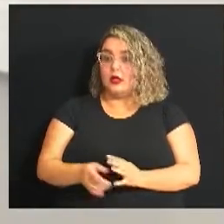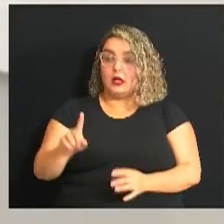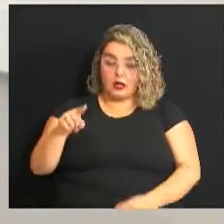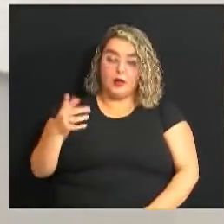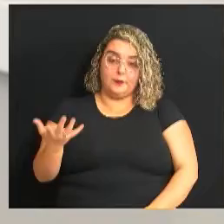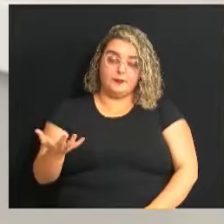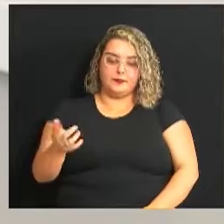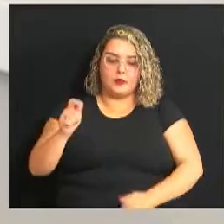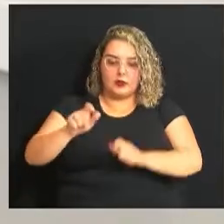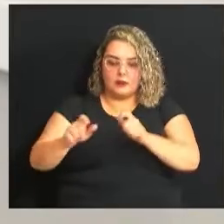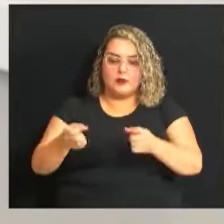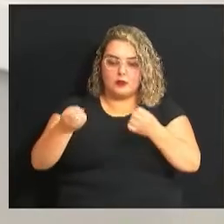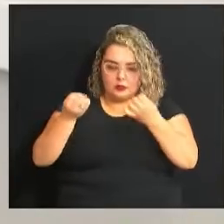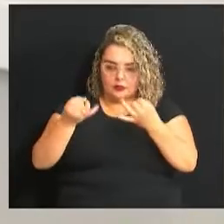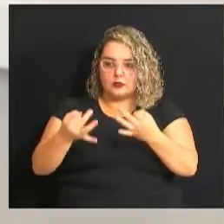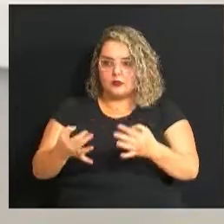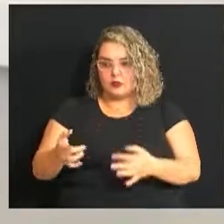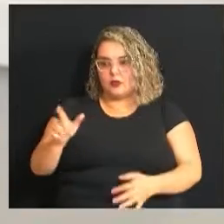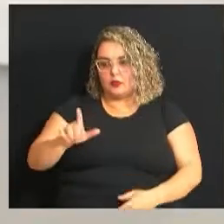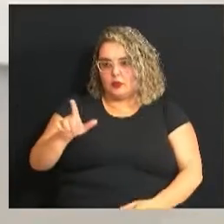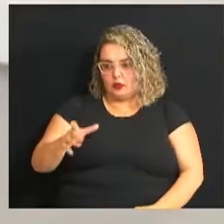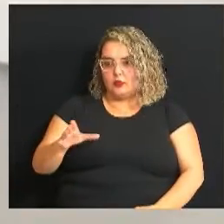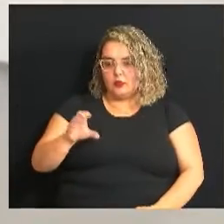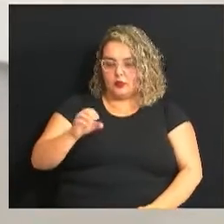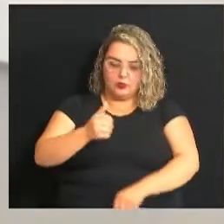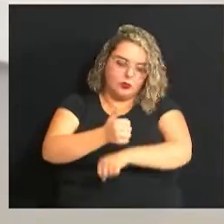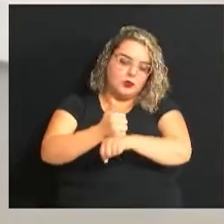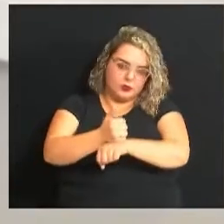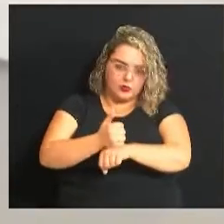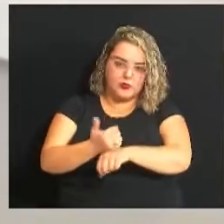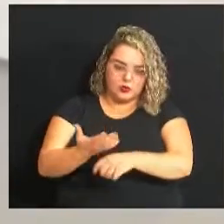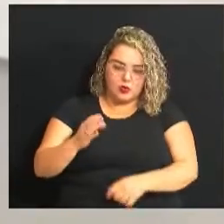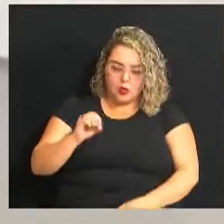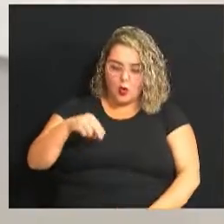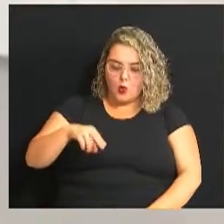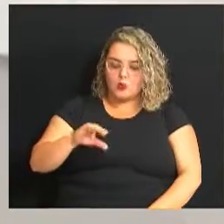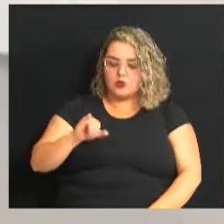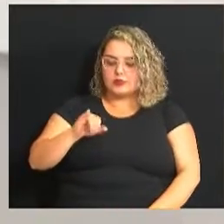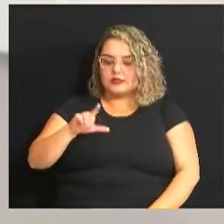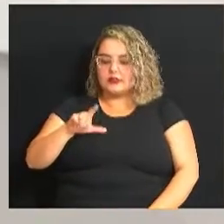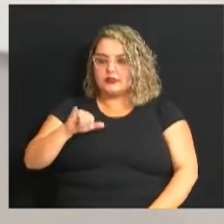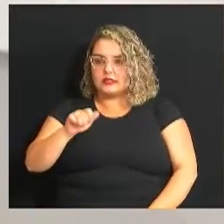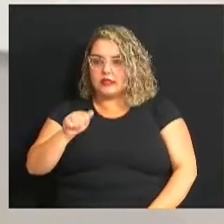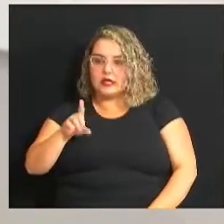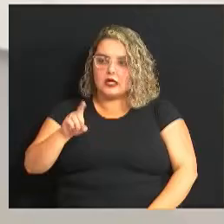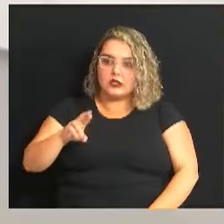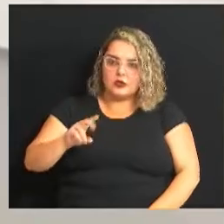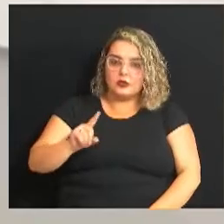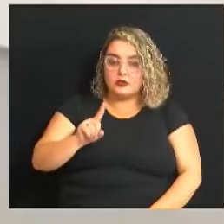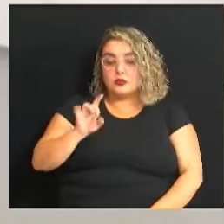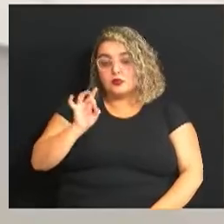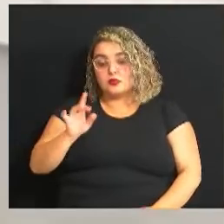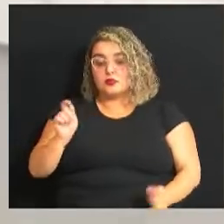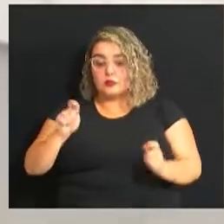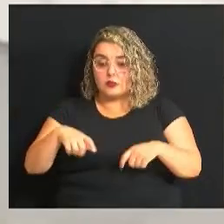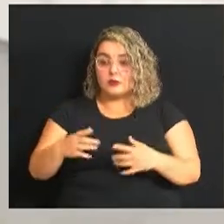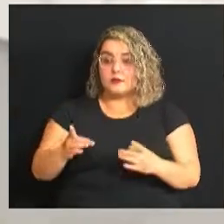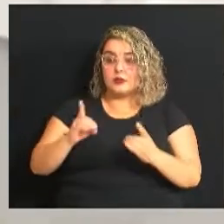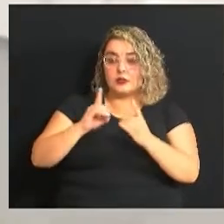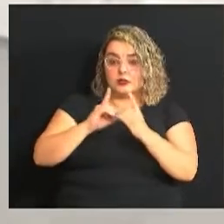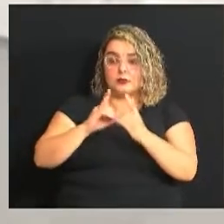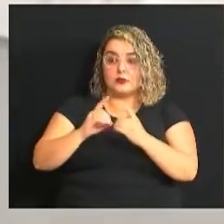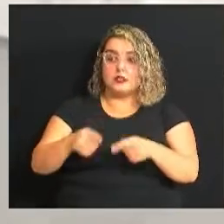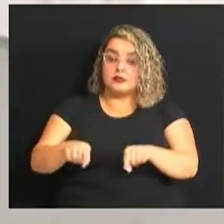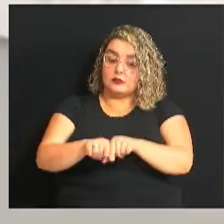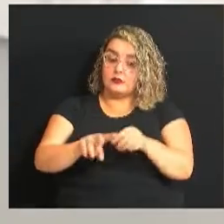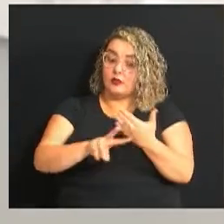são orientadas, claro, pelo conciliador, né, a respeito não só da possibilidade do acordo, mas da consequência, o que